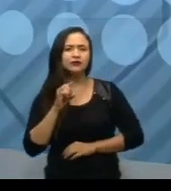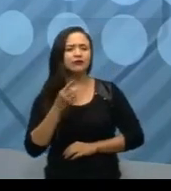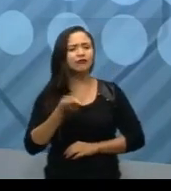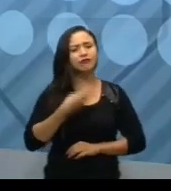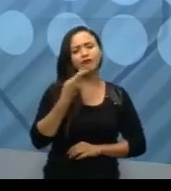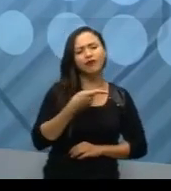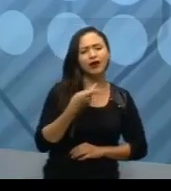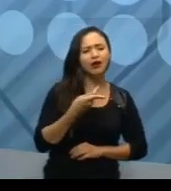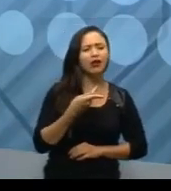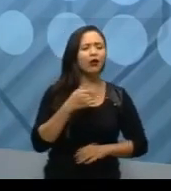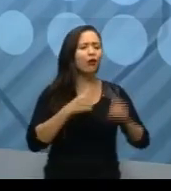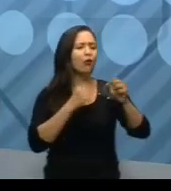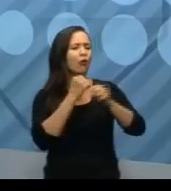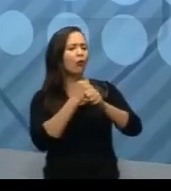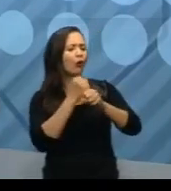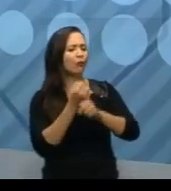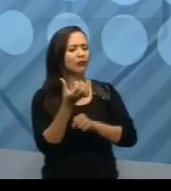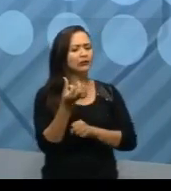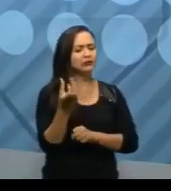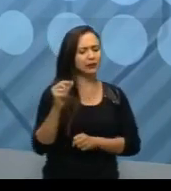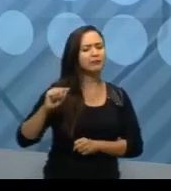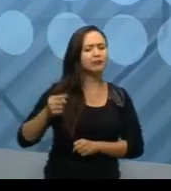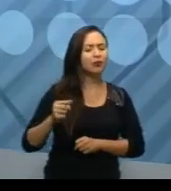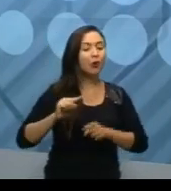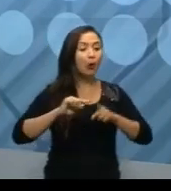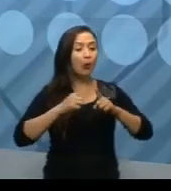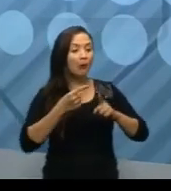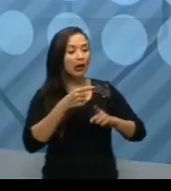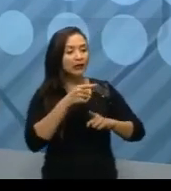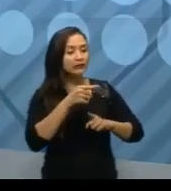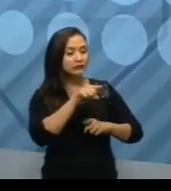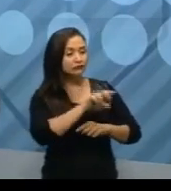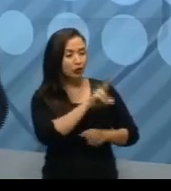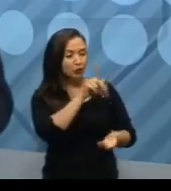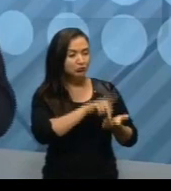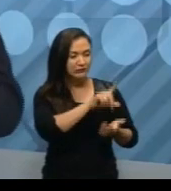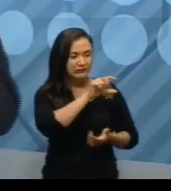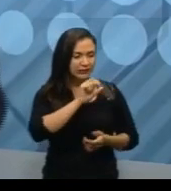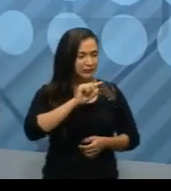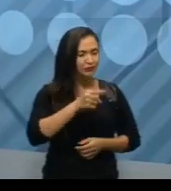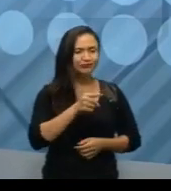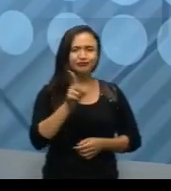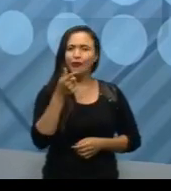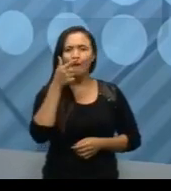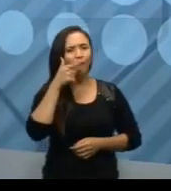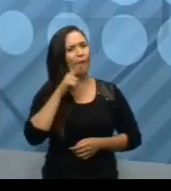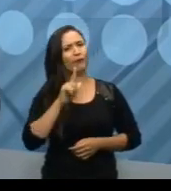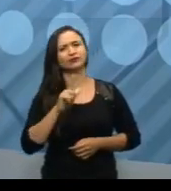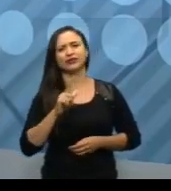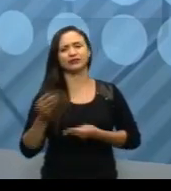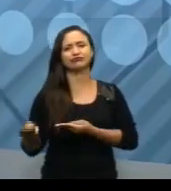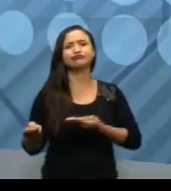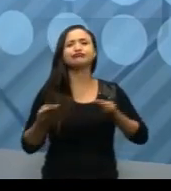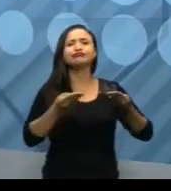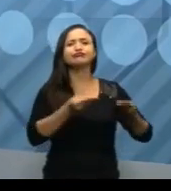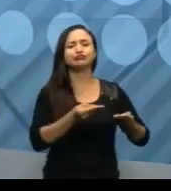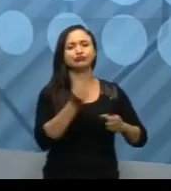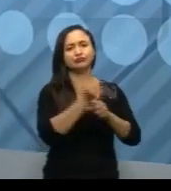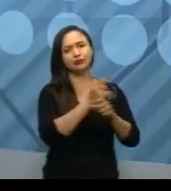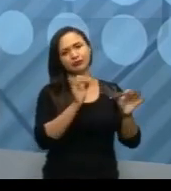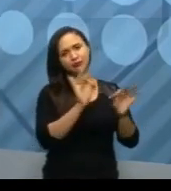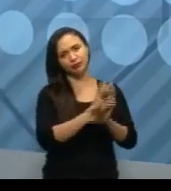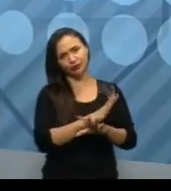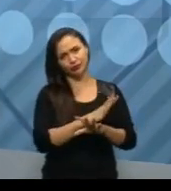obra por 60, mas a obra custa 100, você não vai conseguir executar, você não vai conseguir entregar essa obra por menos do valor